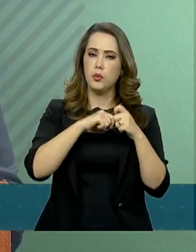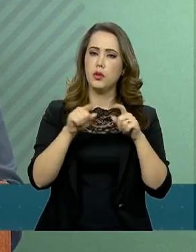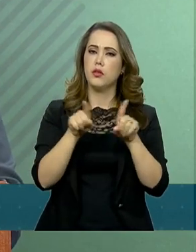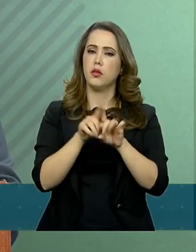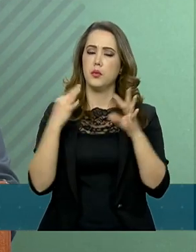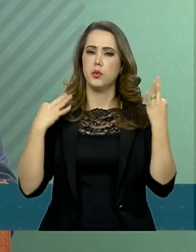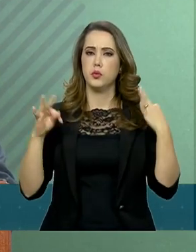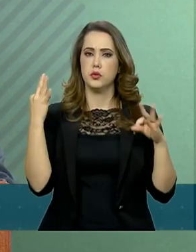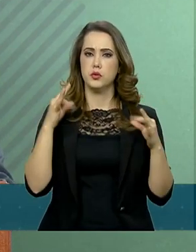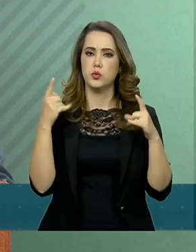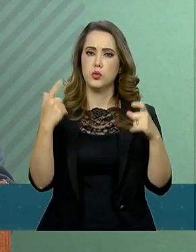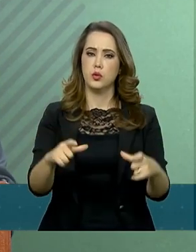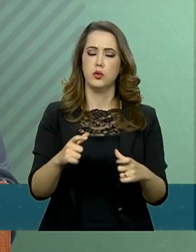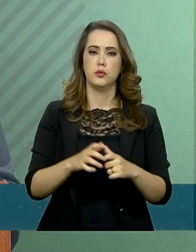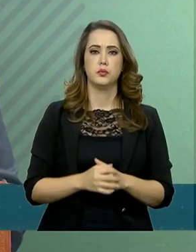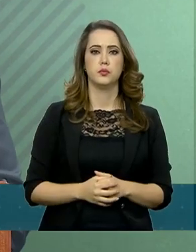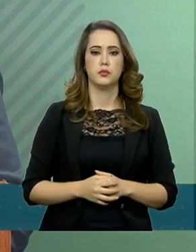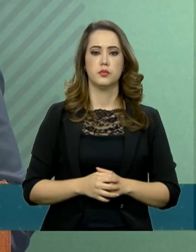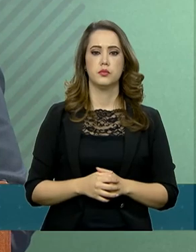turístico